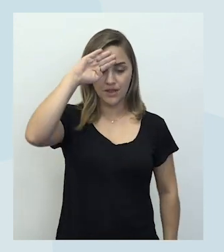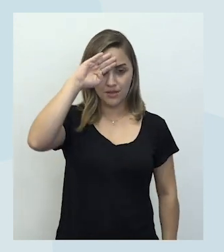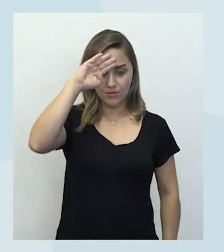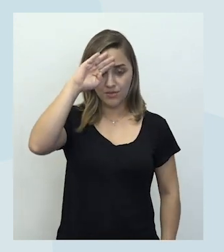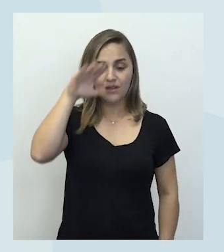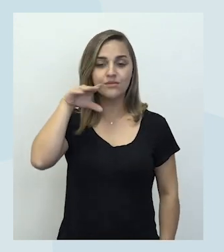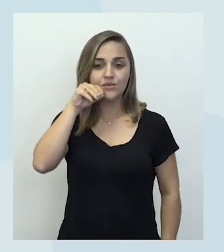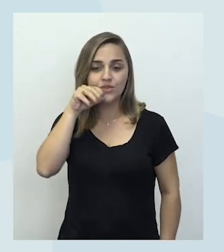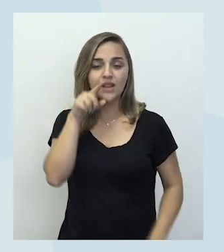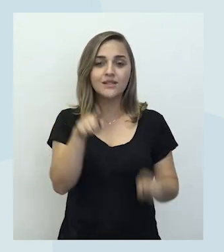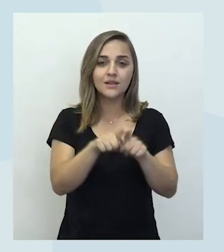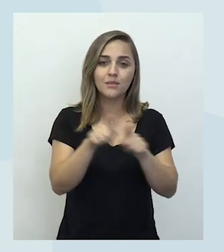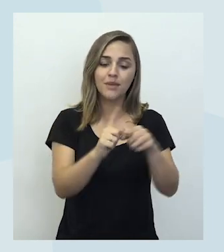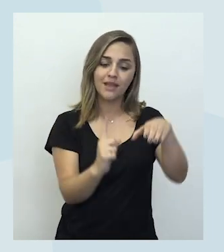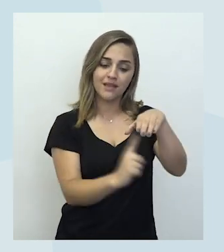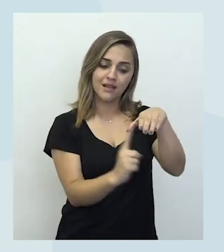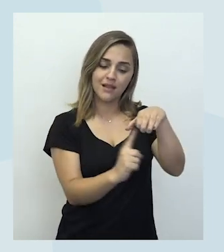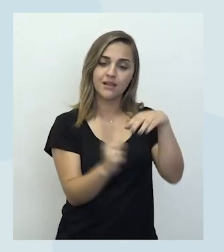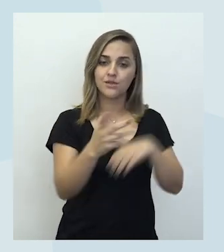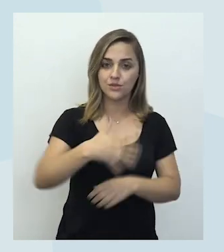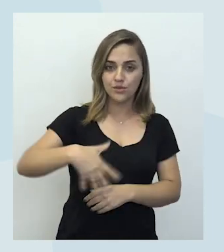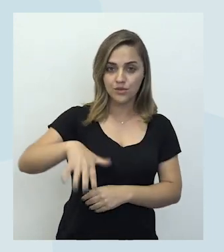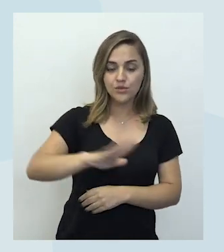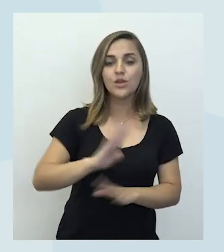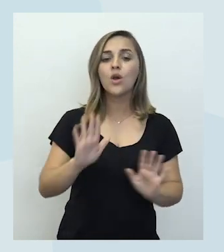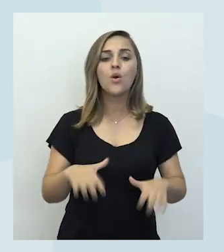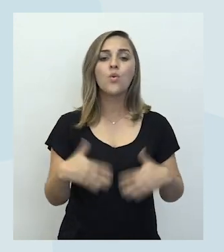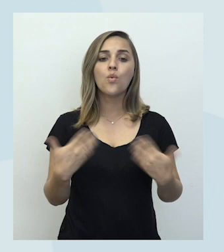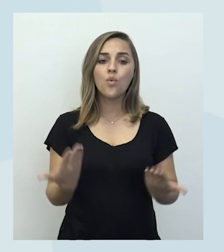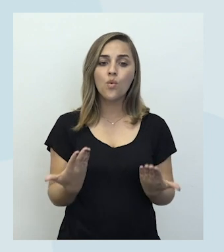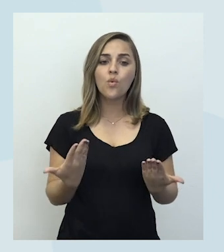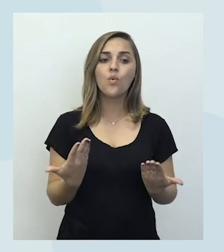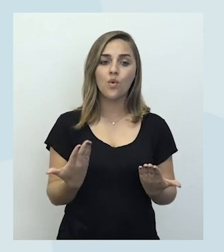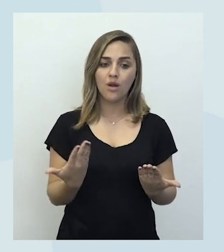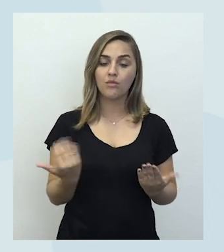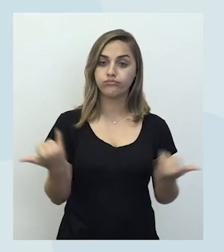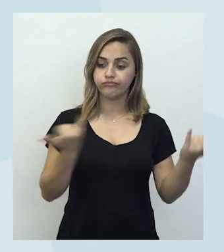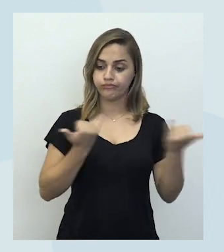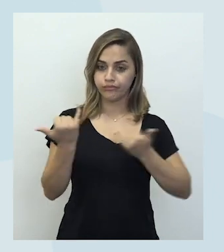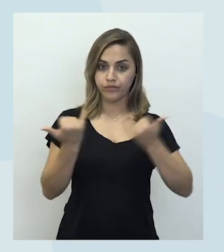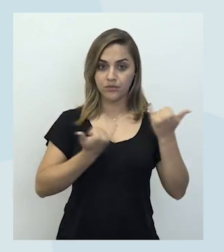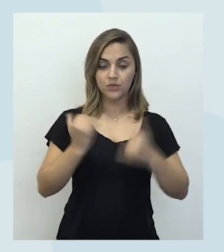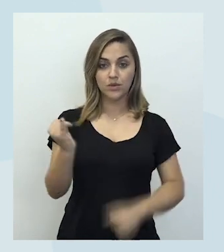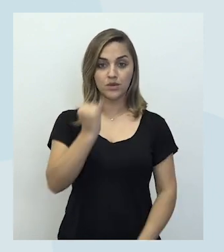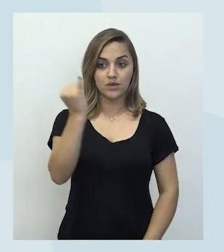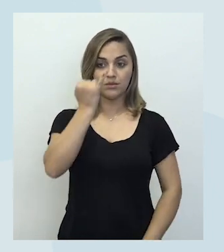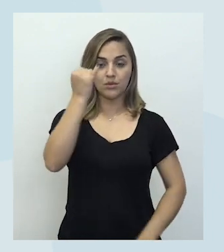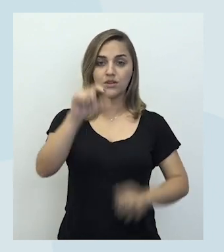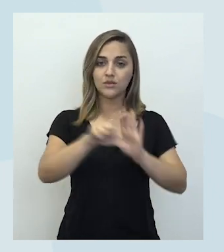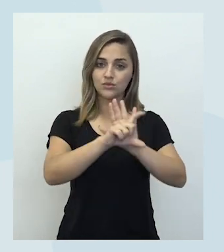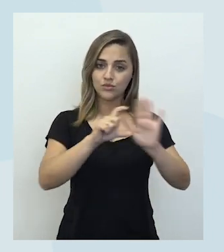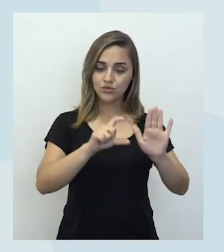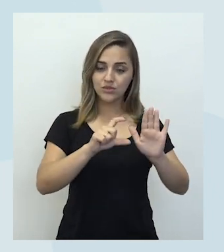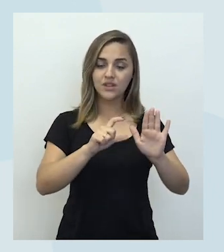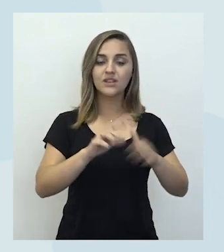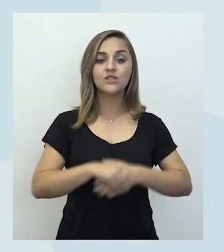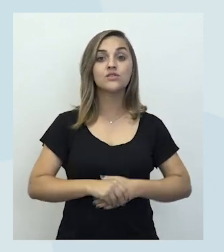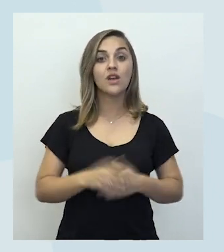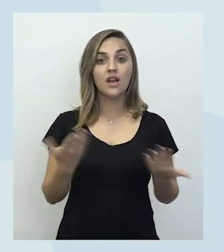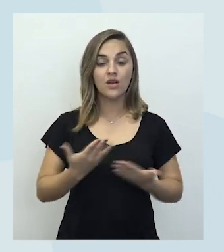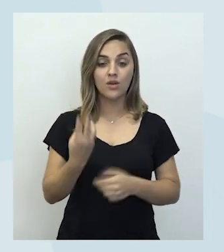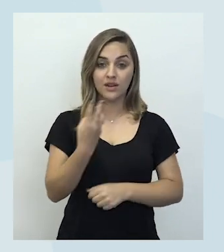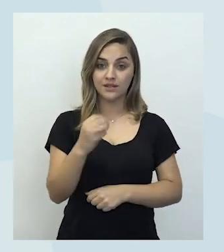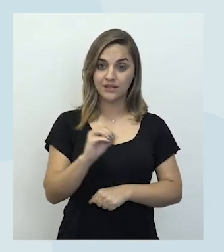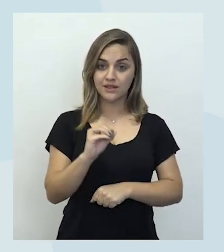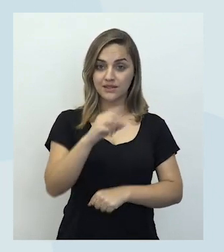Qual a informação, né, que prevalece nesse trecho? Eu vou deixar 30 segundos. Pode abrir já, antes